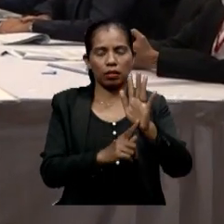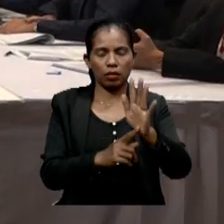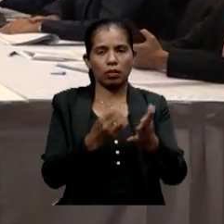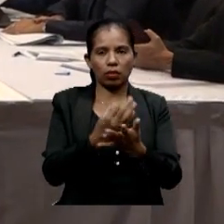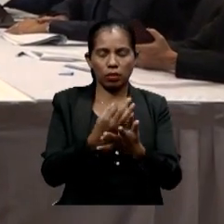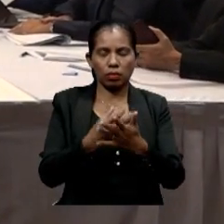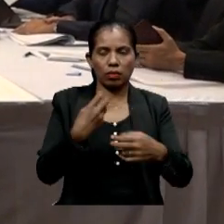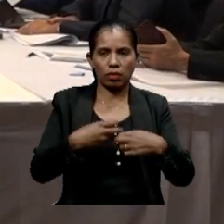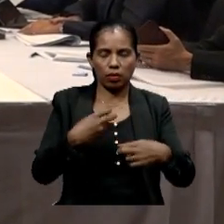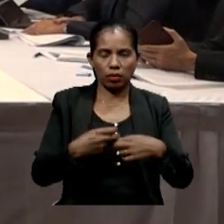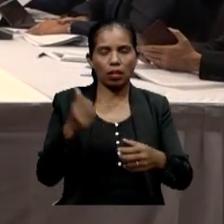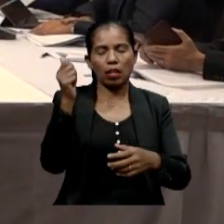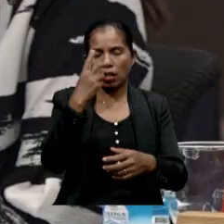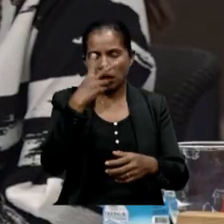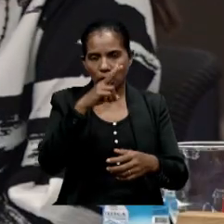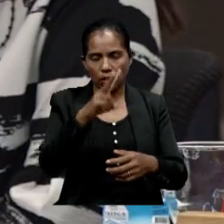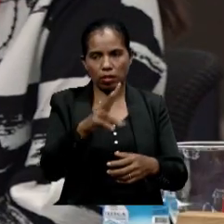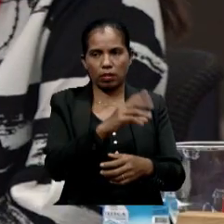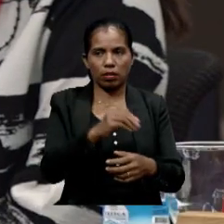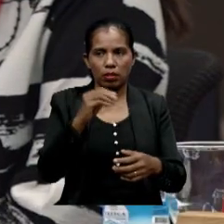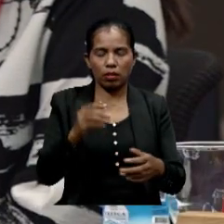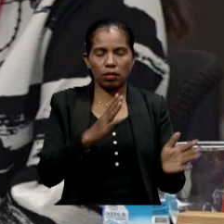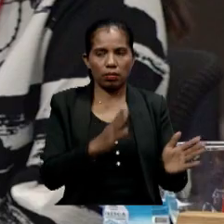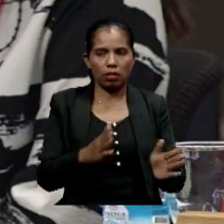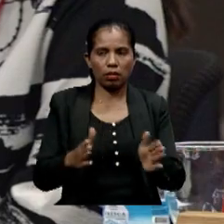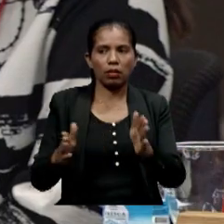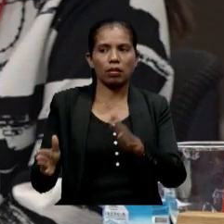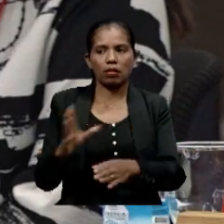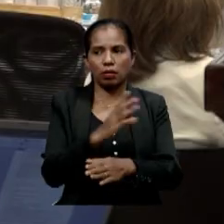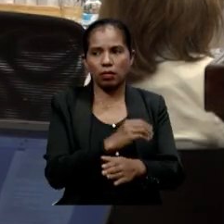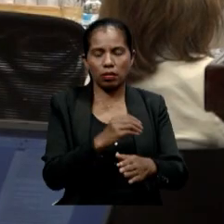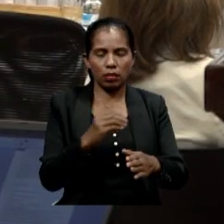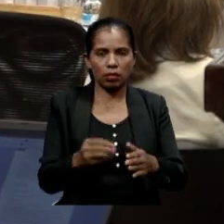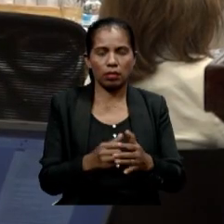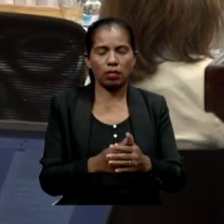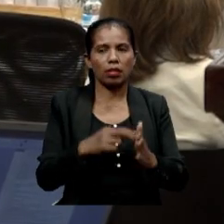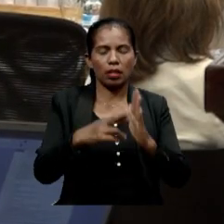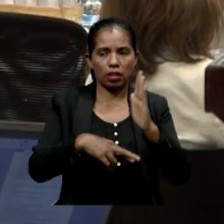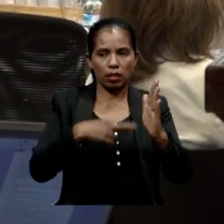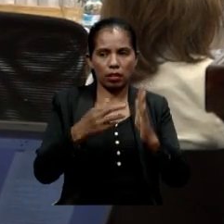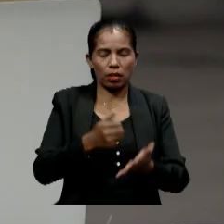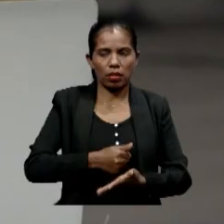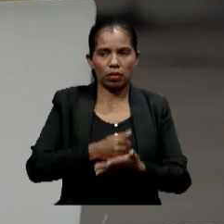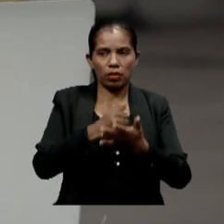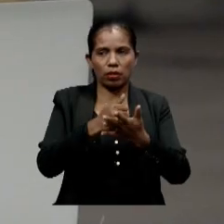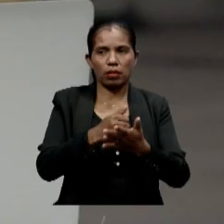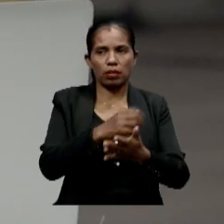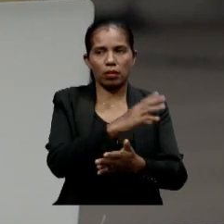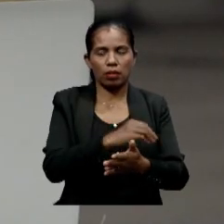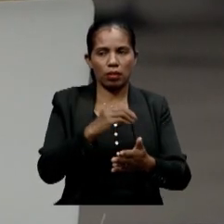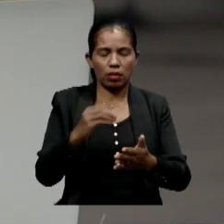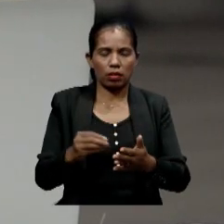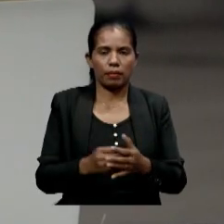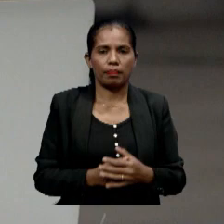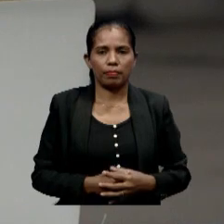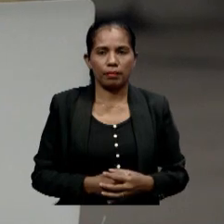riscos auditoria pós desembaraço processamento pré-chegada na medida facilitação comércio ba operador autorizado